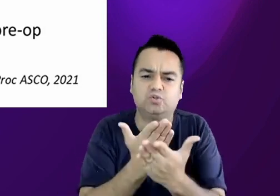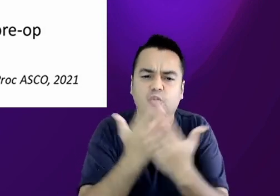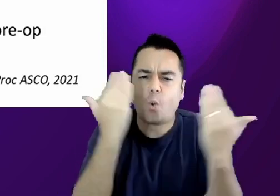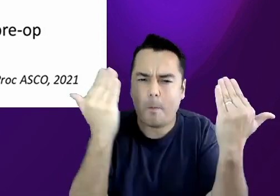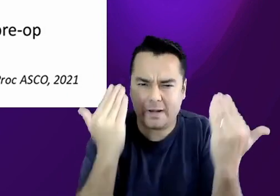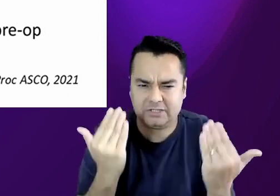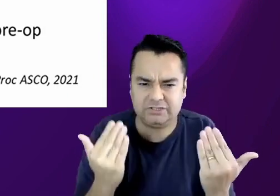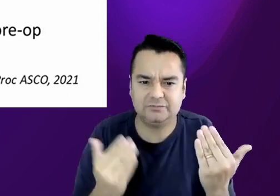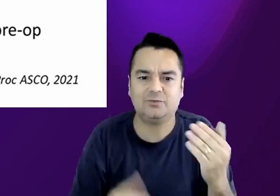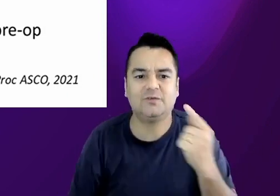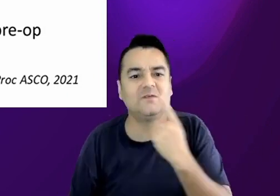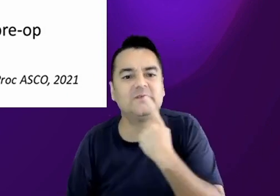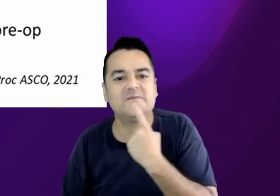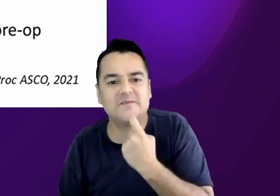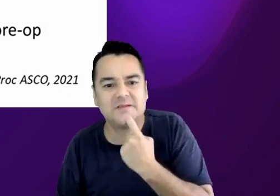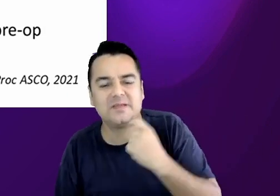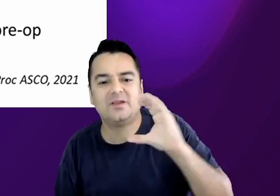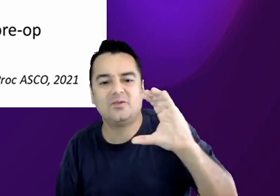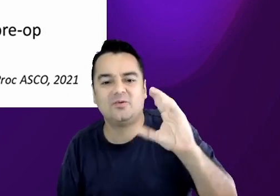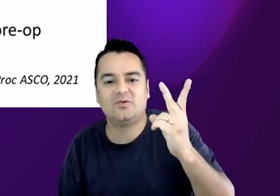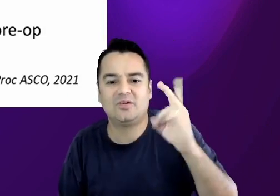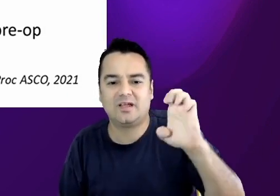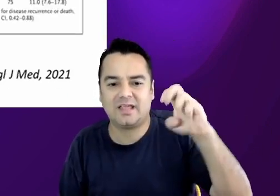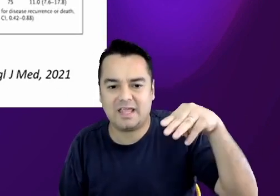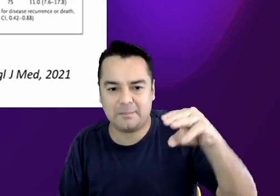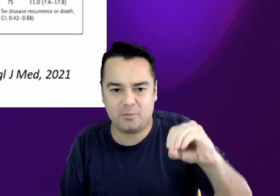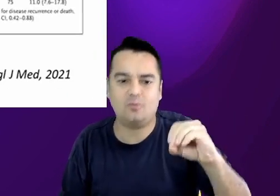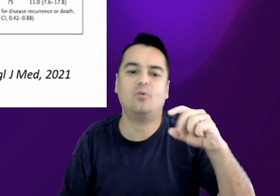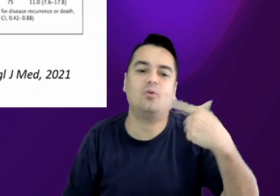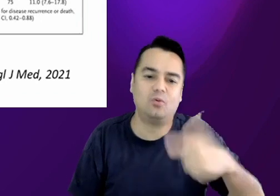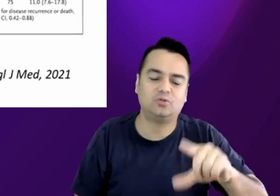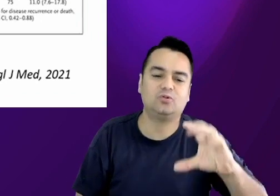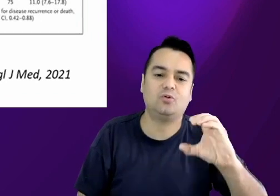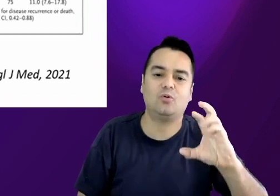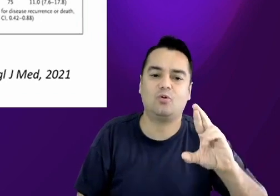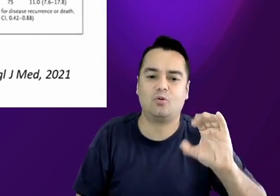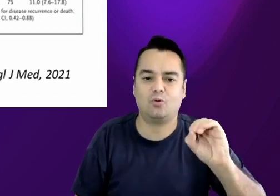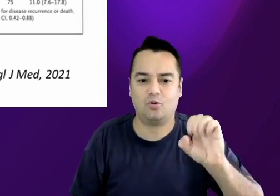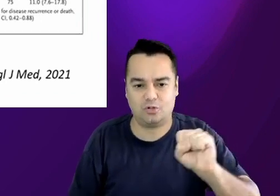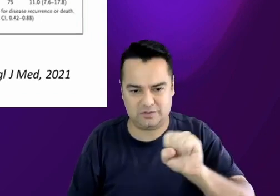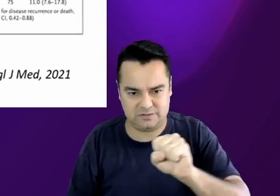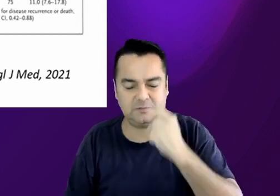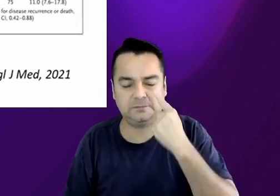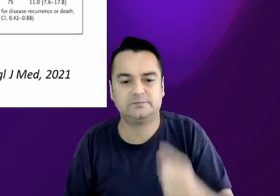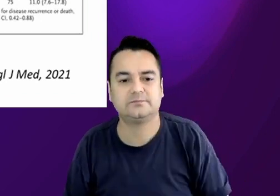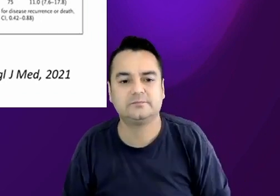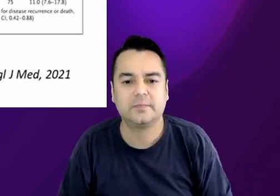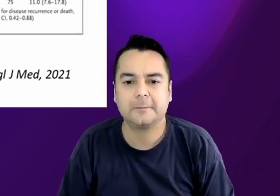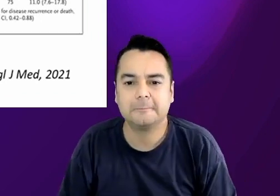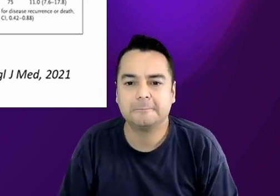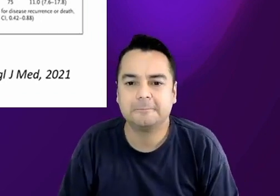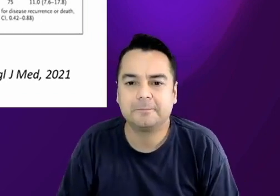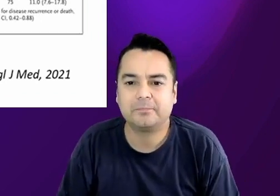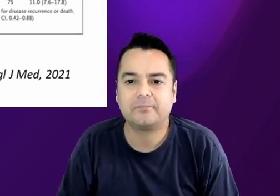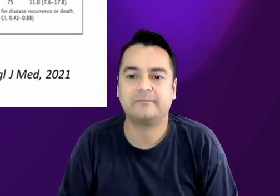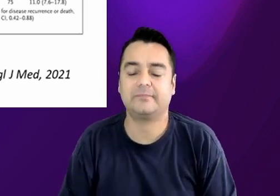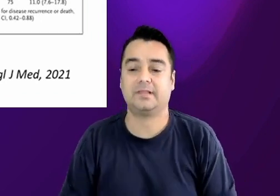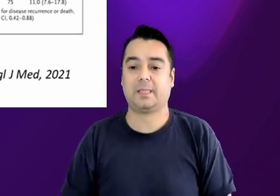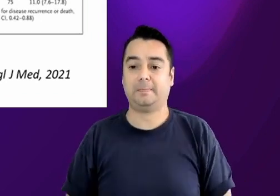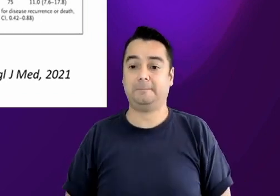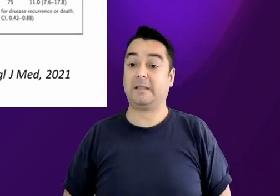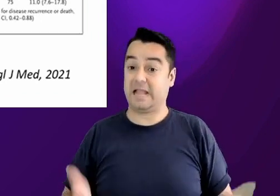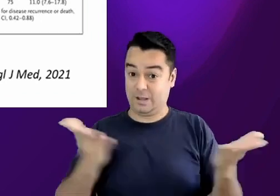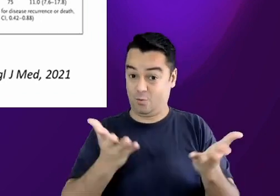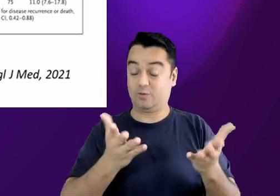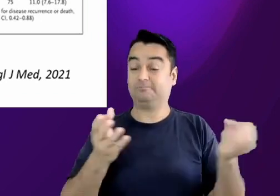de quimio-radioterapia versus quimioterapia perioperatória foi a chegada mais recente ainda,